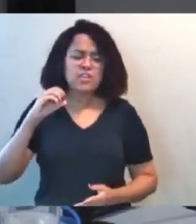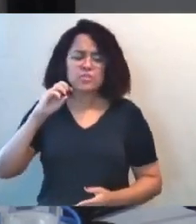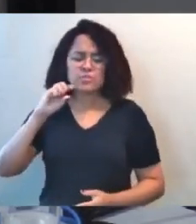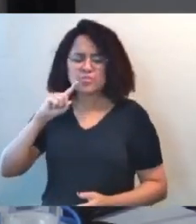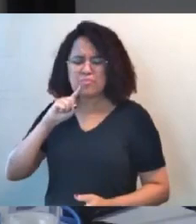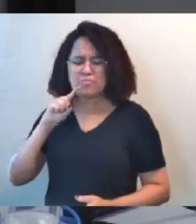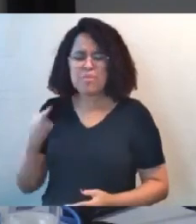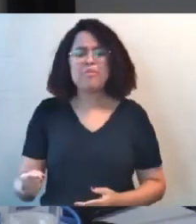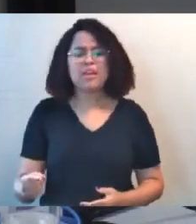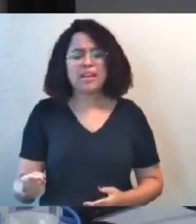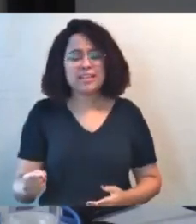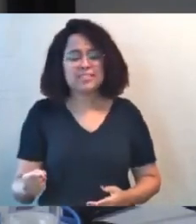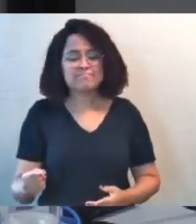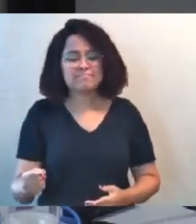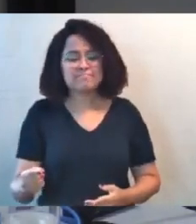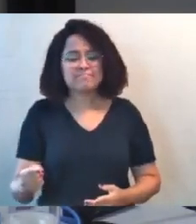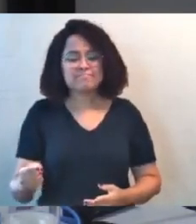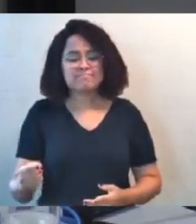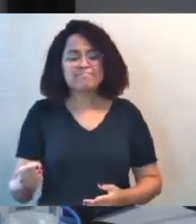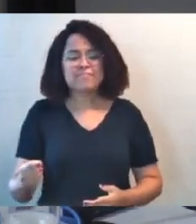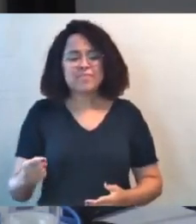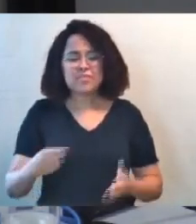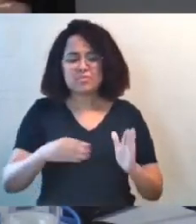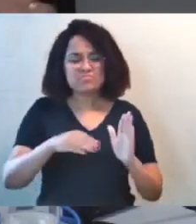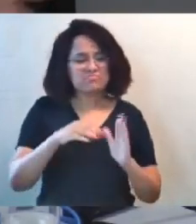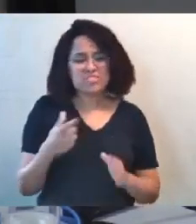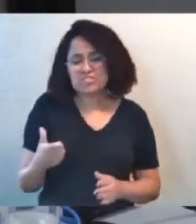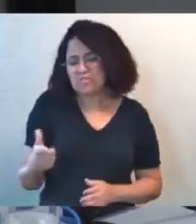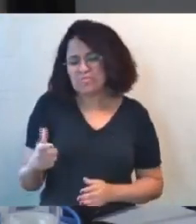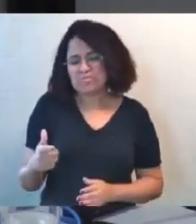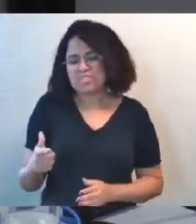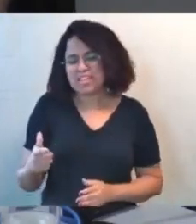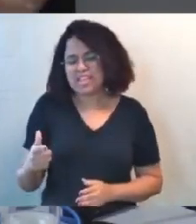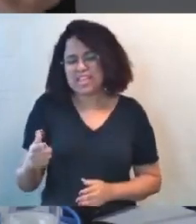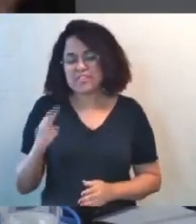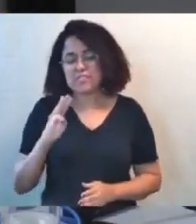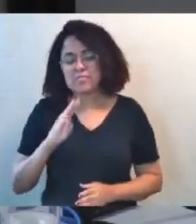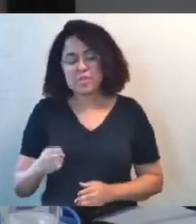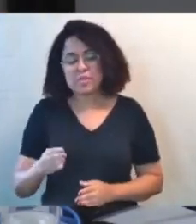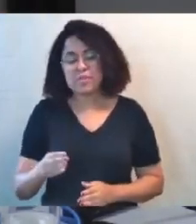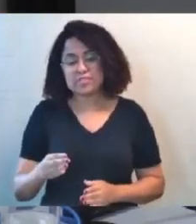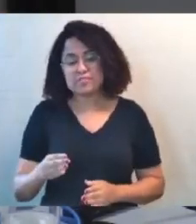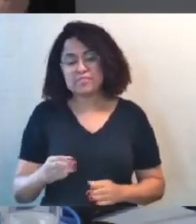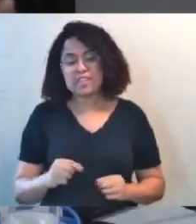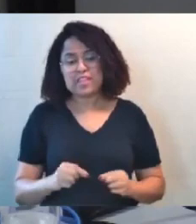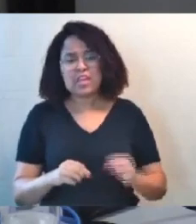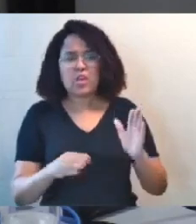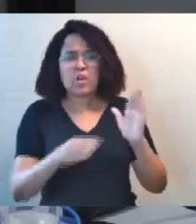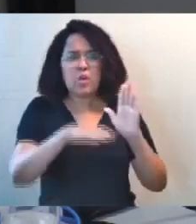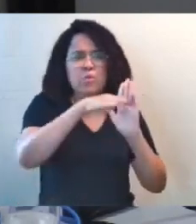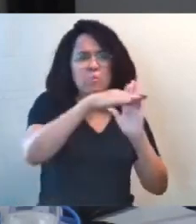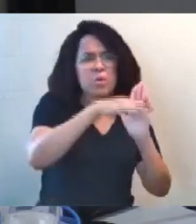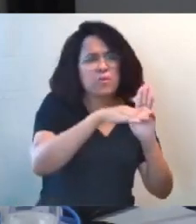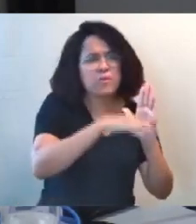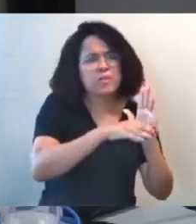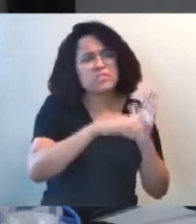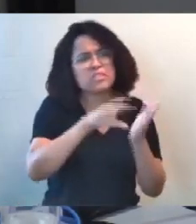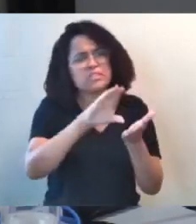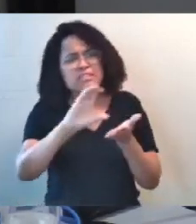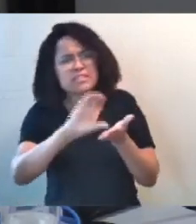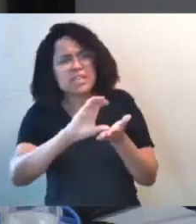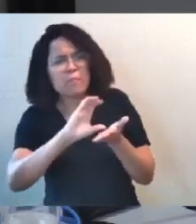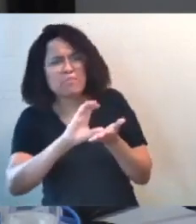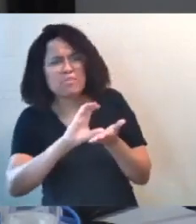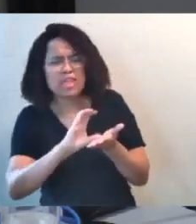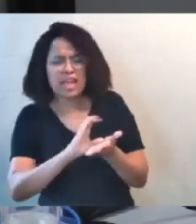consegue nem ter um relatório cravado de como que esses capitais financiam as operações,